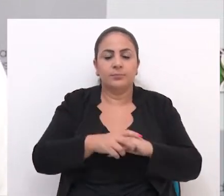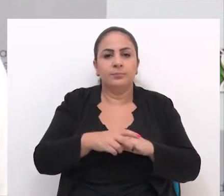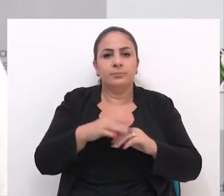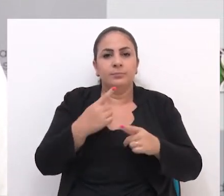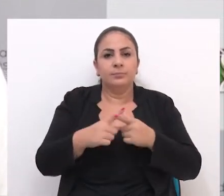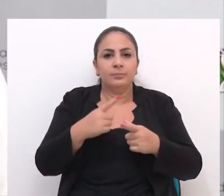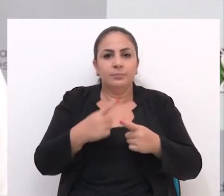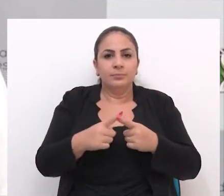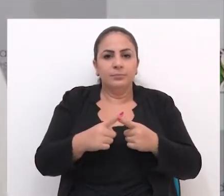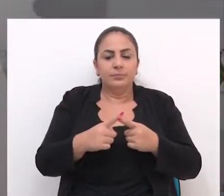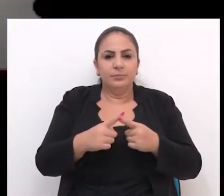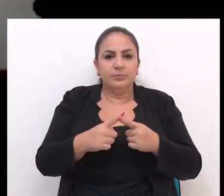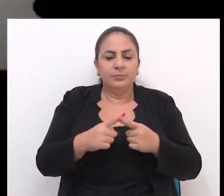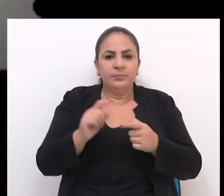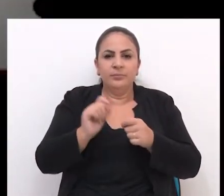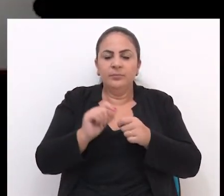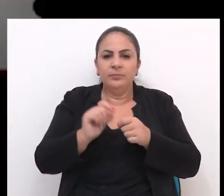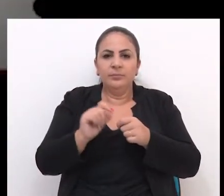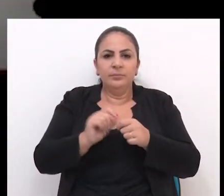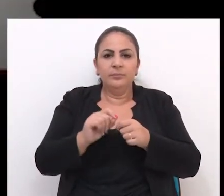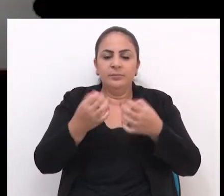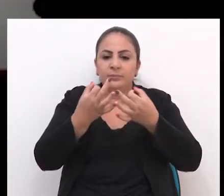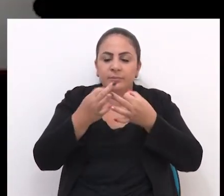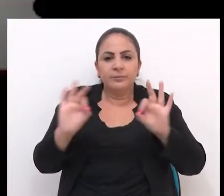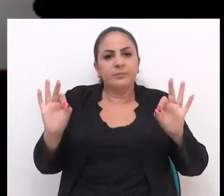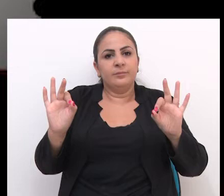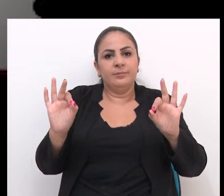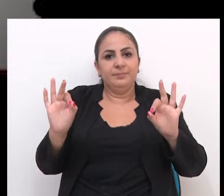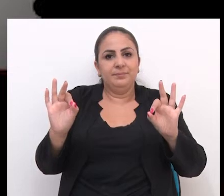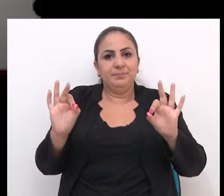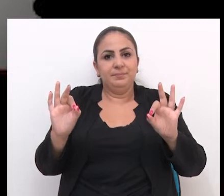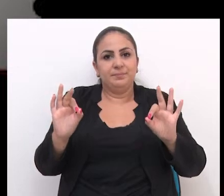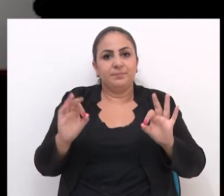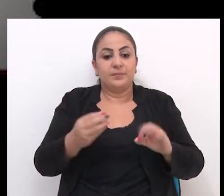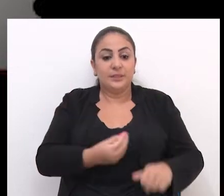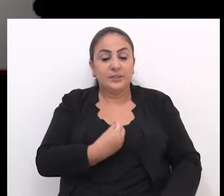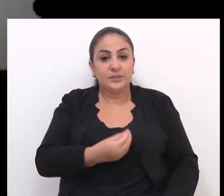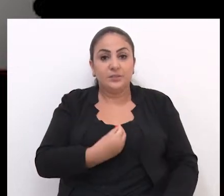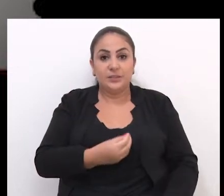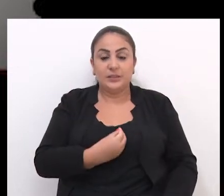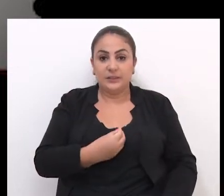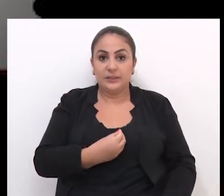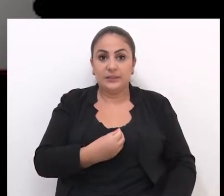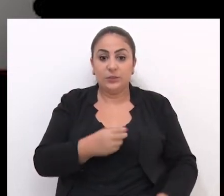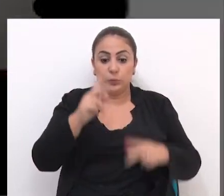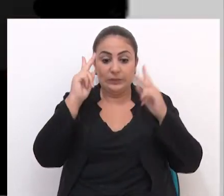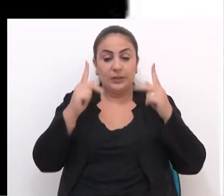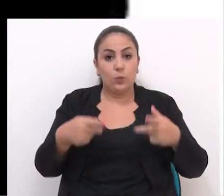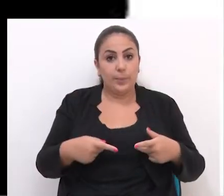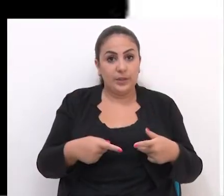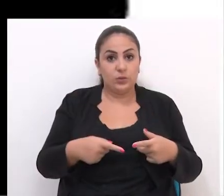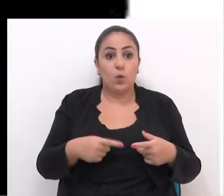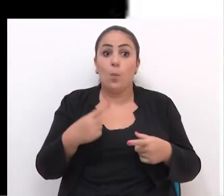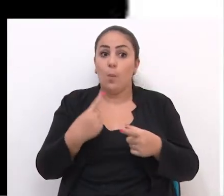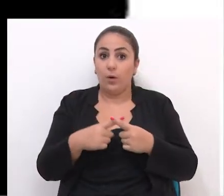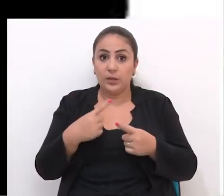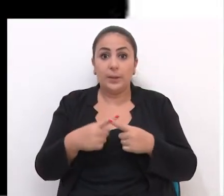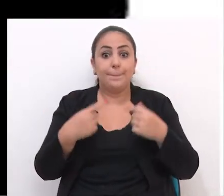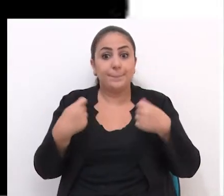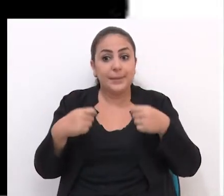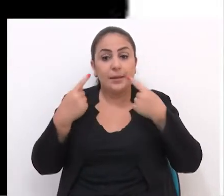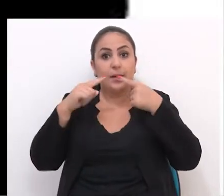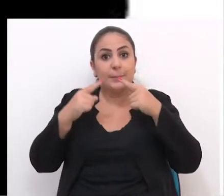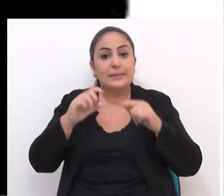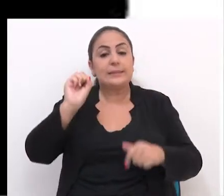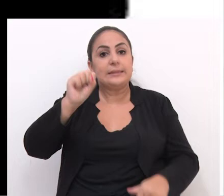isso. Porque o que vocês vão estar fazendo? Vão estar salvando a vida de um ser humano, né? Porque tem